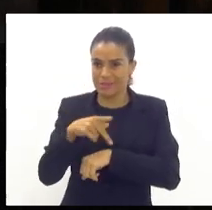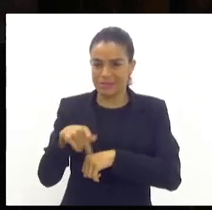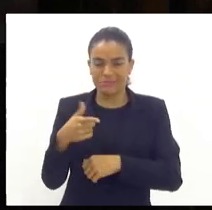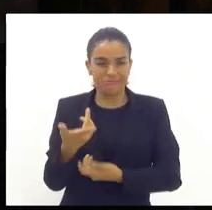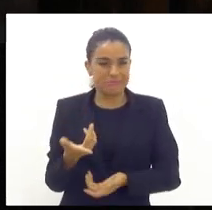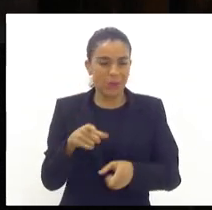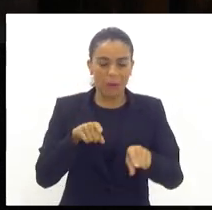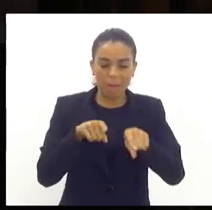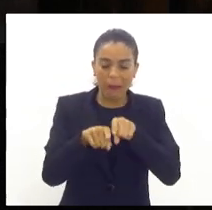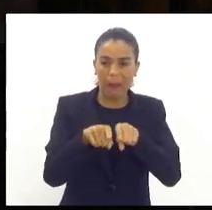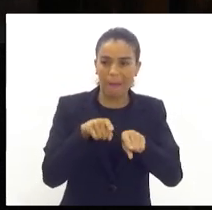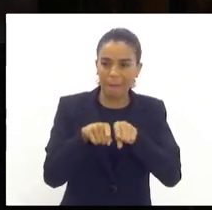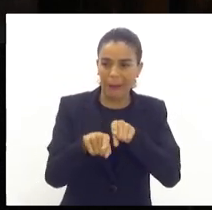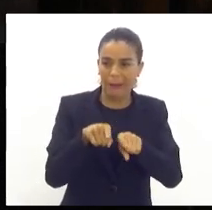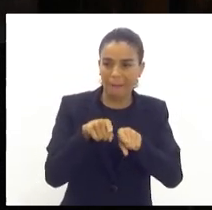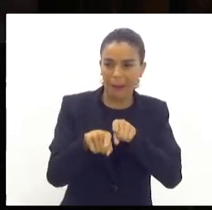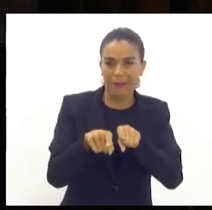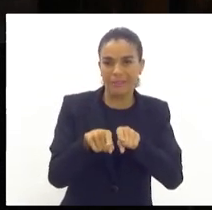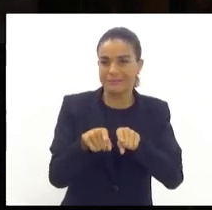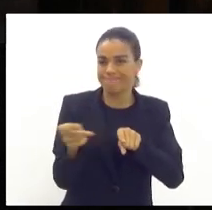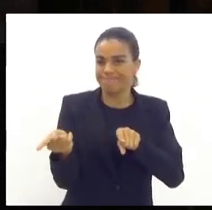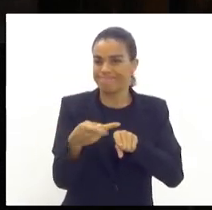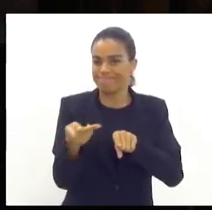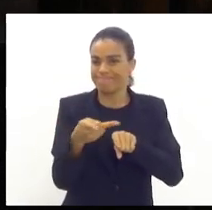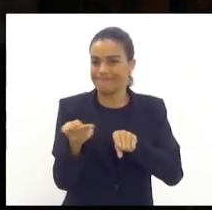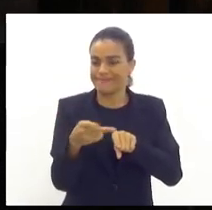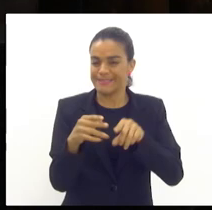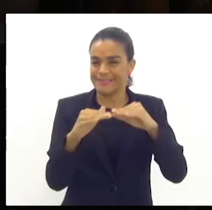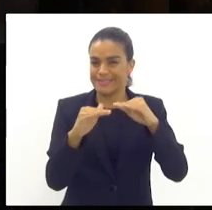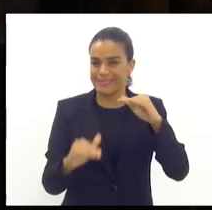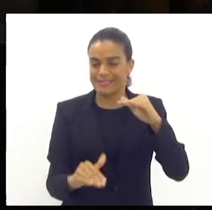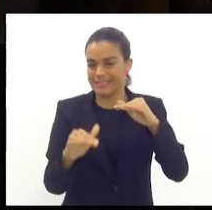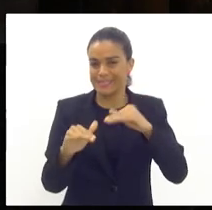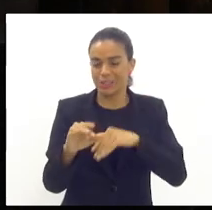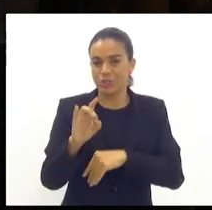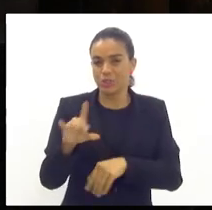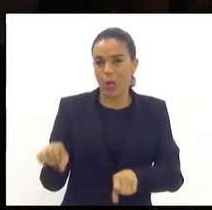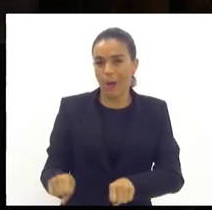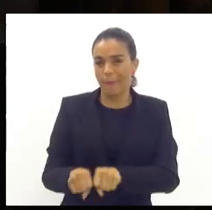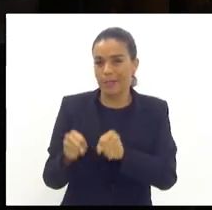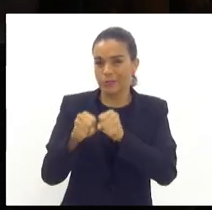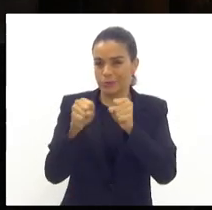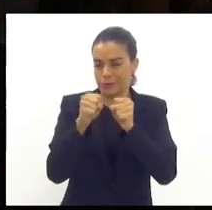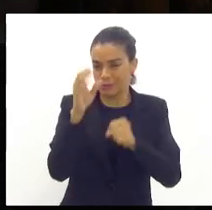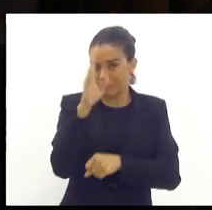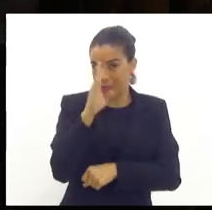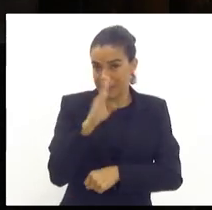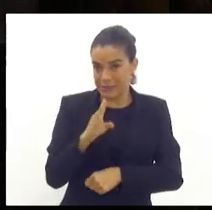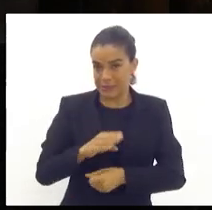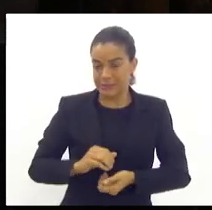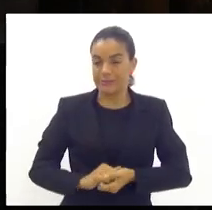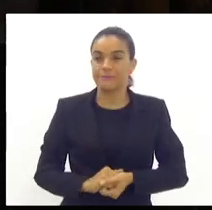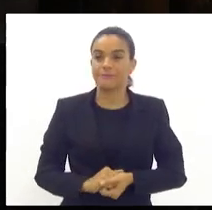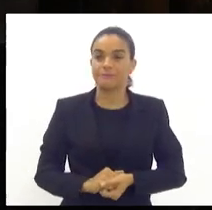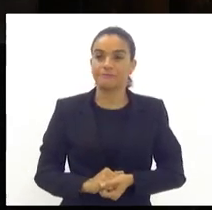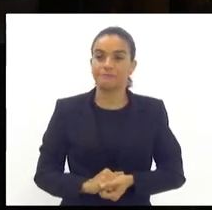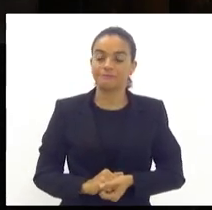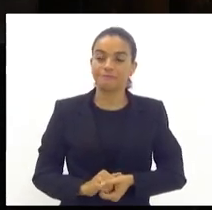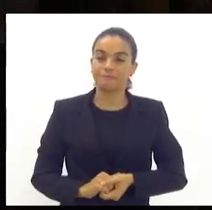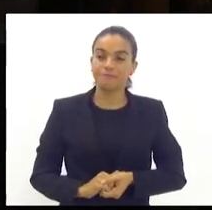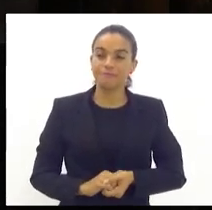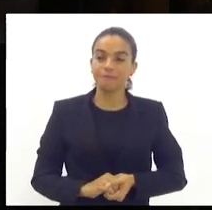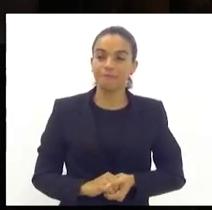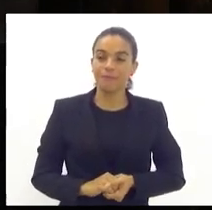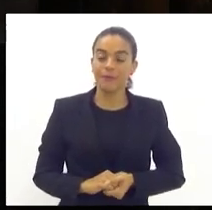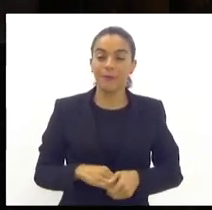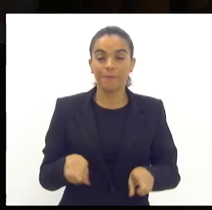competição completamente desigual, que só traz prejuízos para o povo brasileiro. E